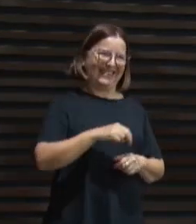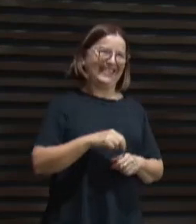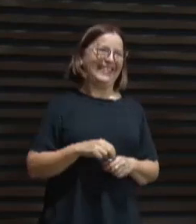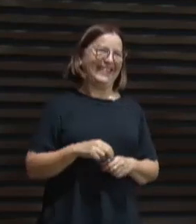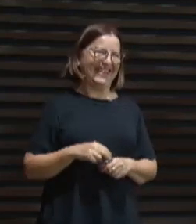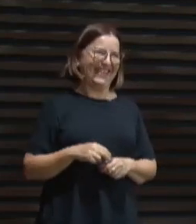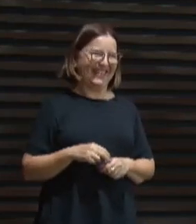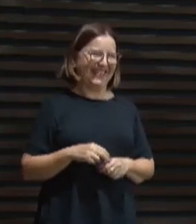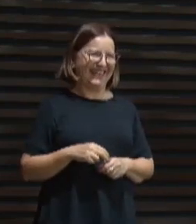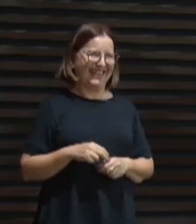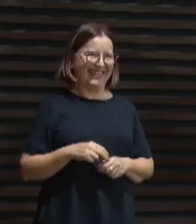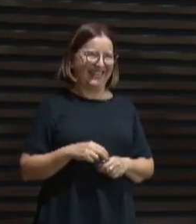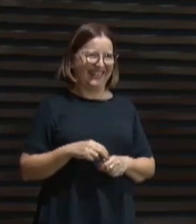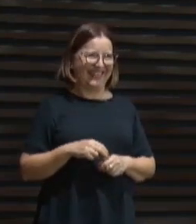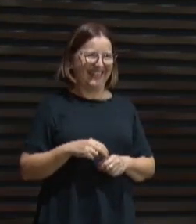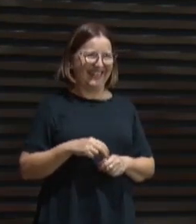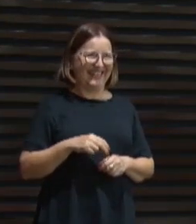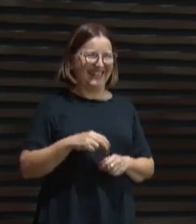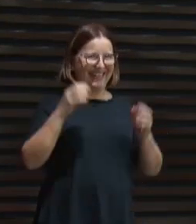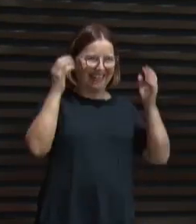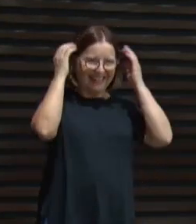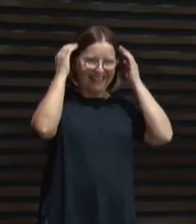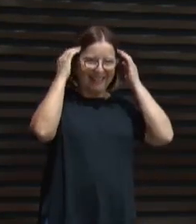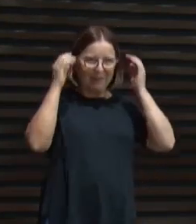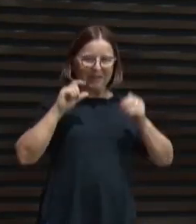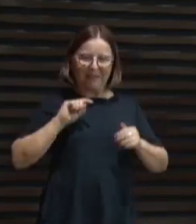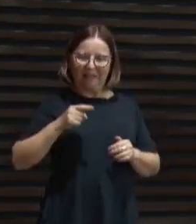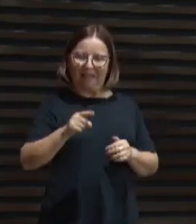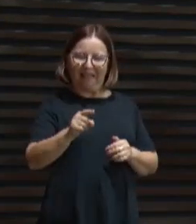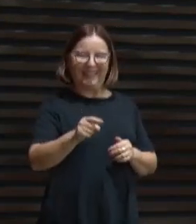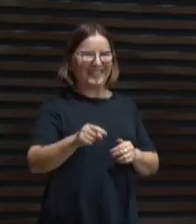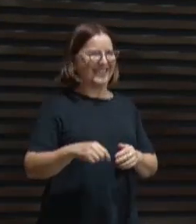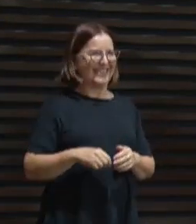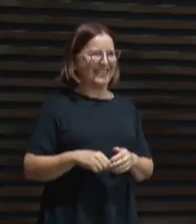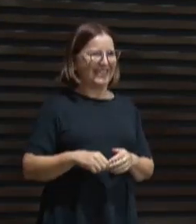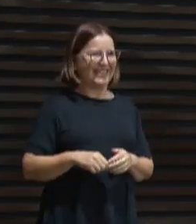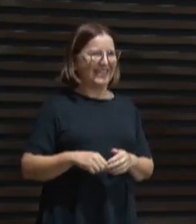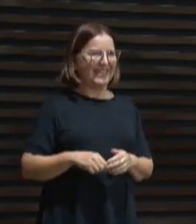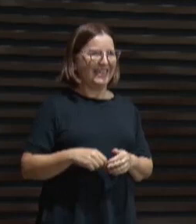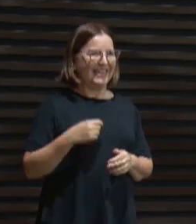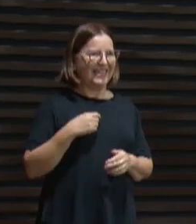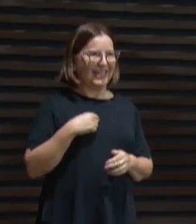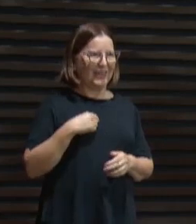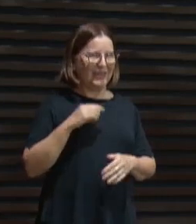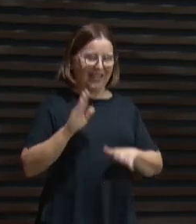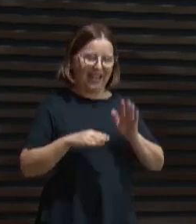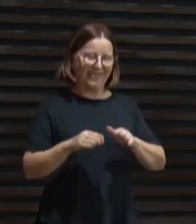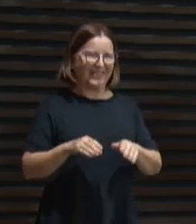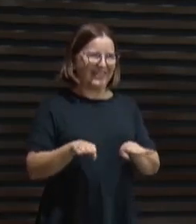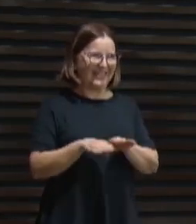é rabo e cabeça, e a língua. Eu faço isso de vez em quando na igreja.